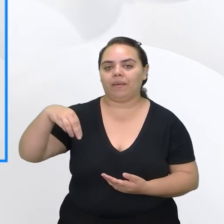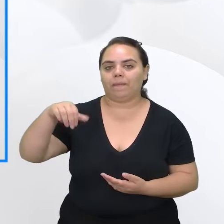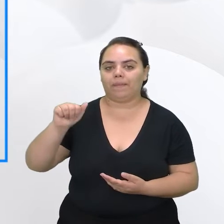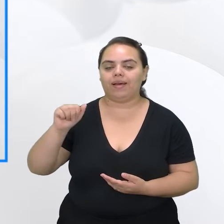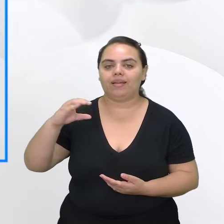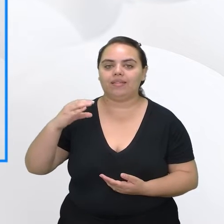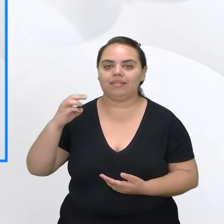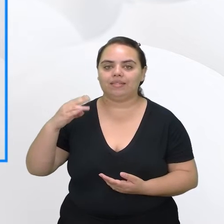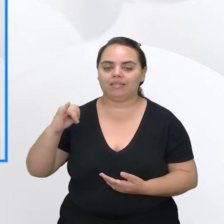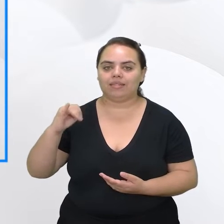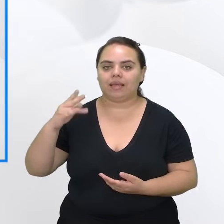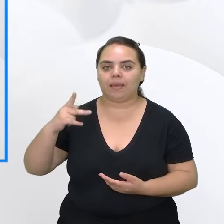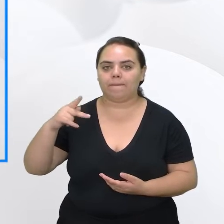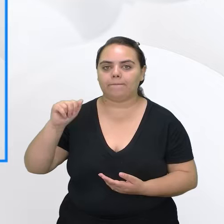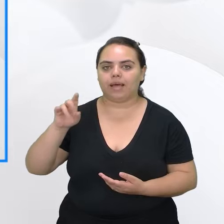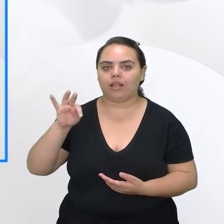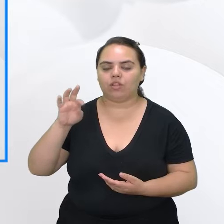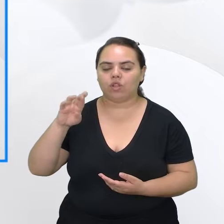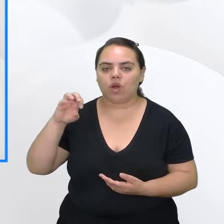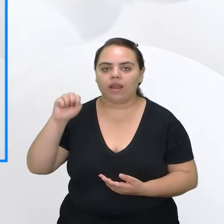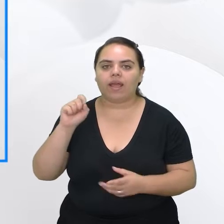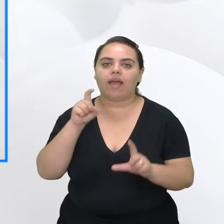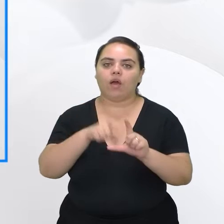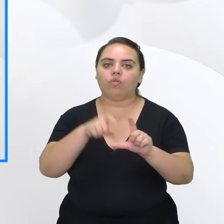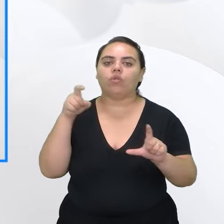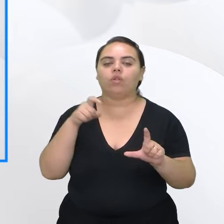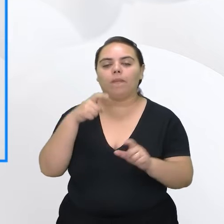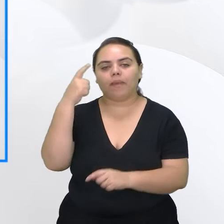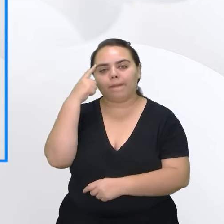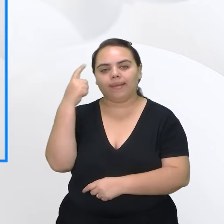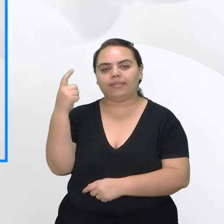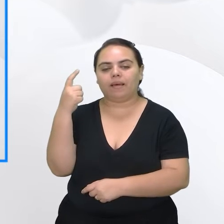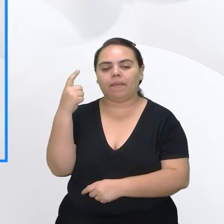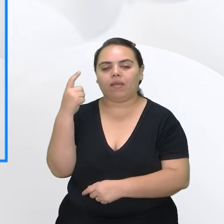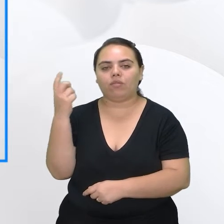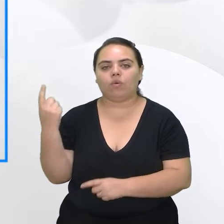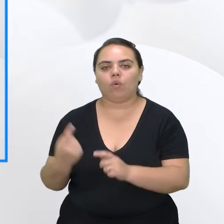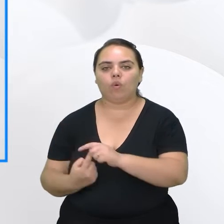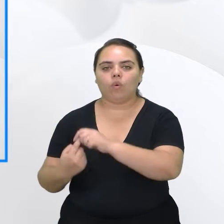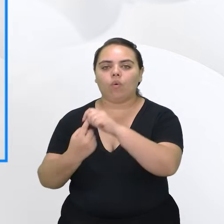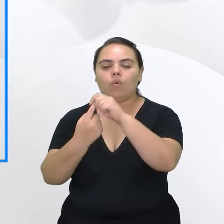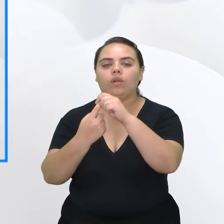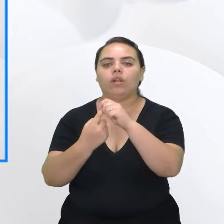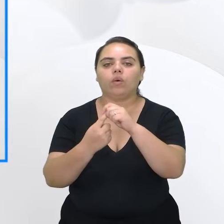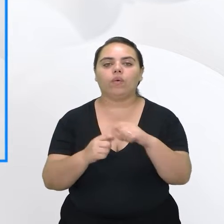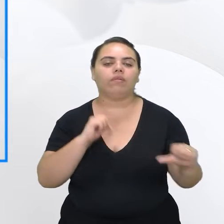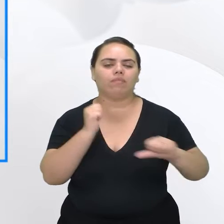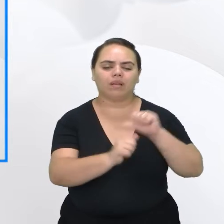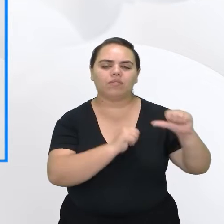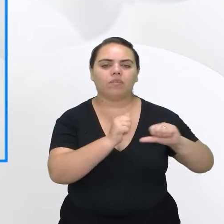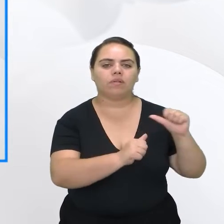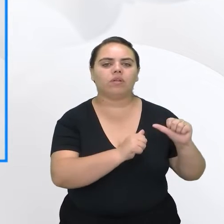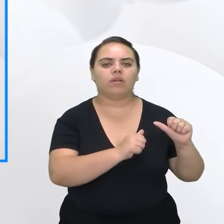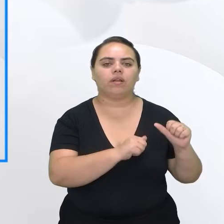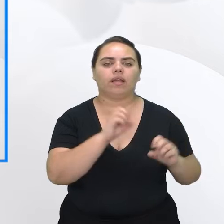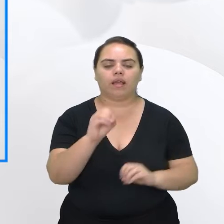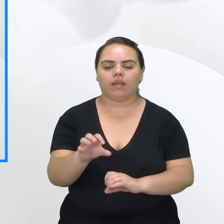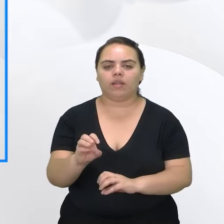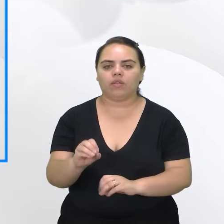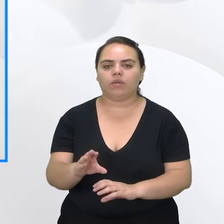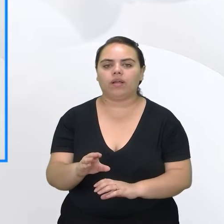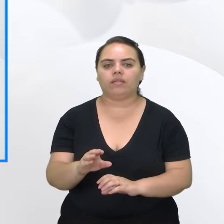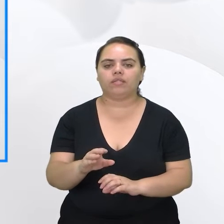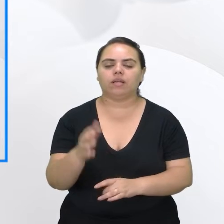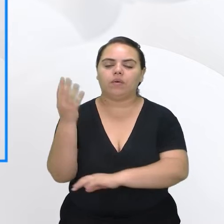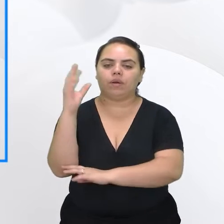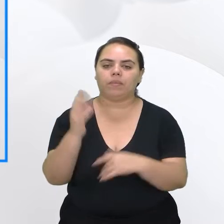ideia de criar autonomia, pensamento crítico, né? E transformadora, que eu acho que a educação ambiental, sendo um